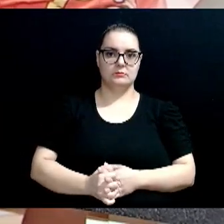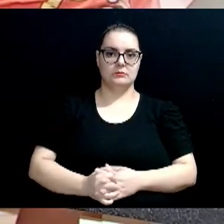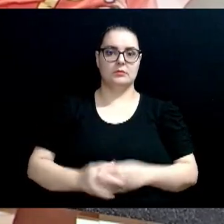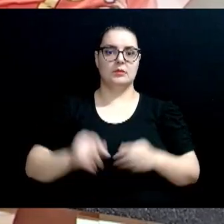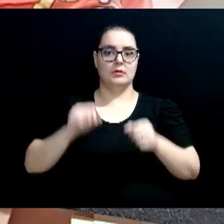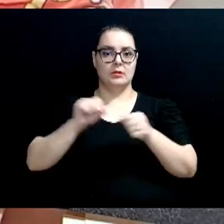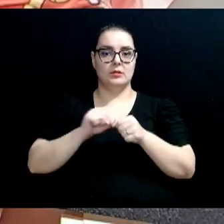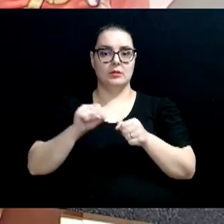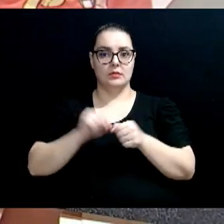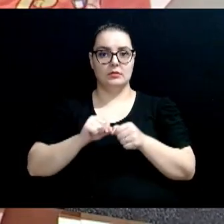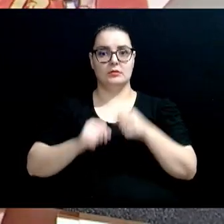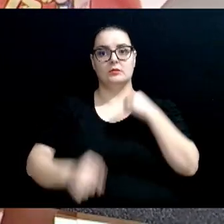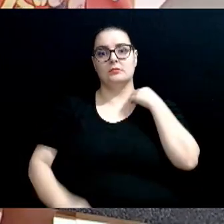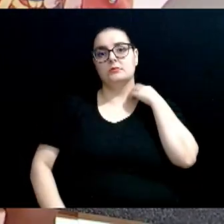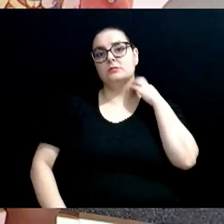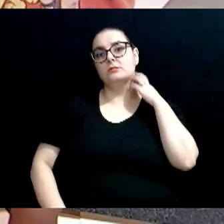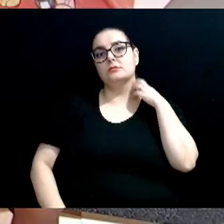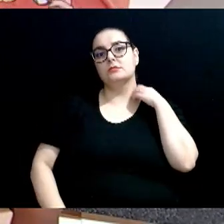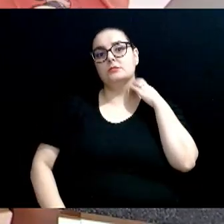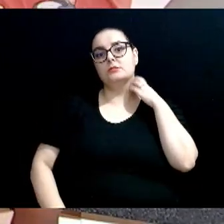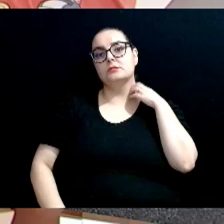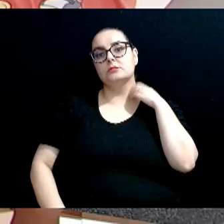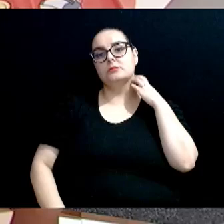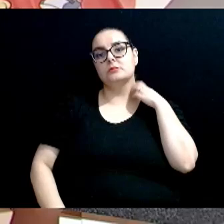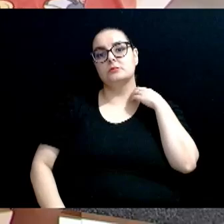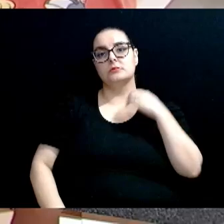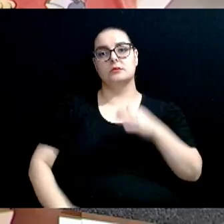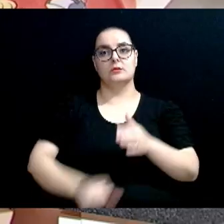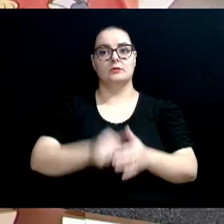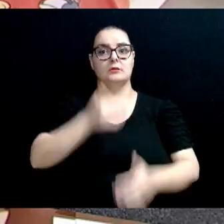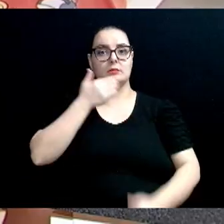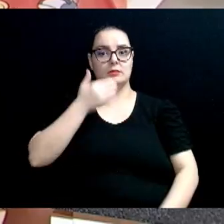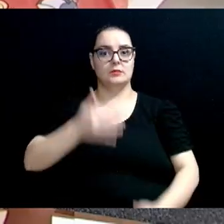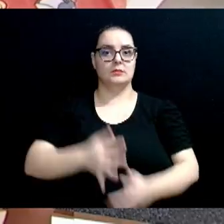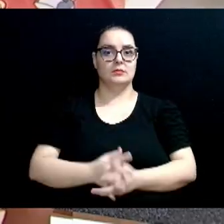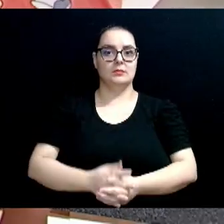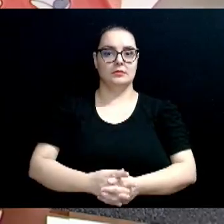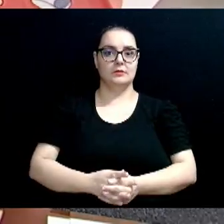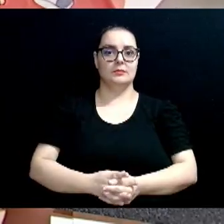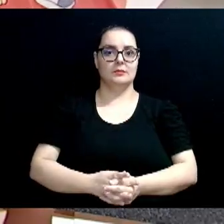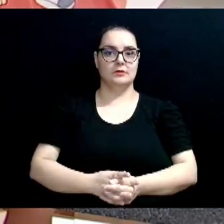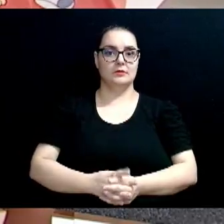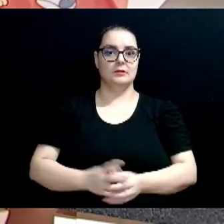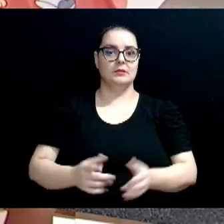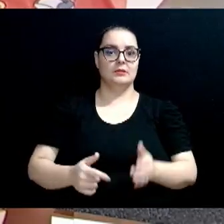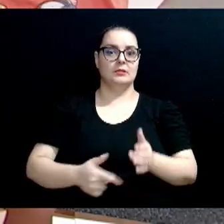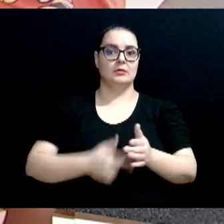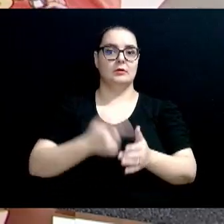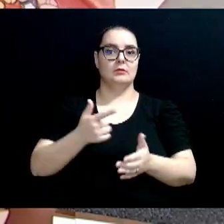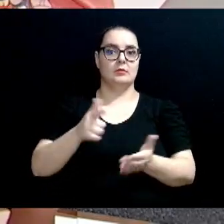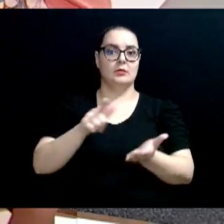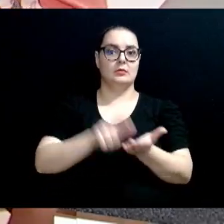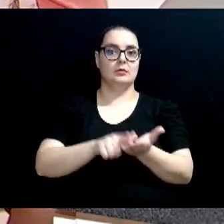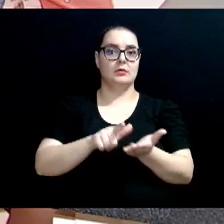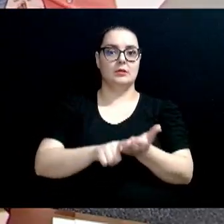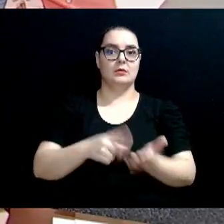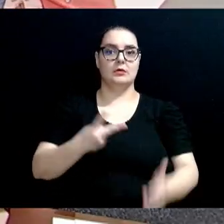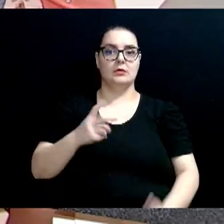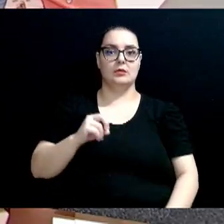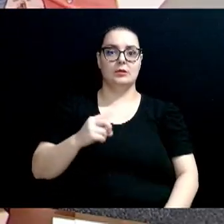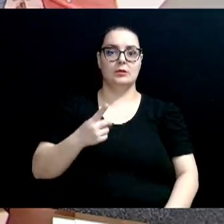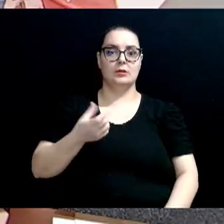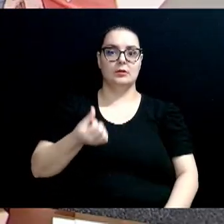fizemos o pedido, né? O primeiro papel em 2016, que foi o ano que o meu